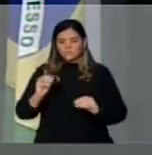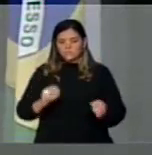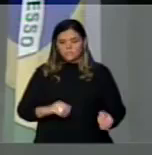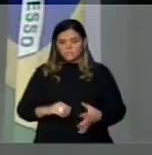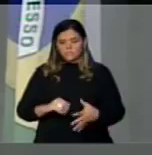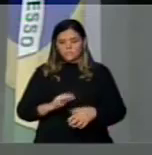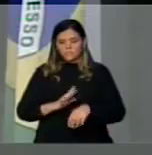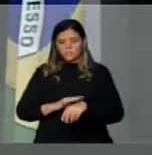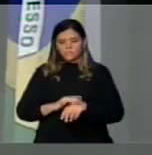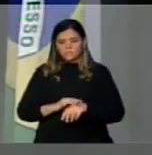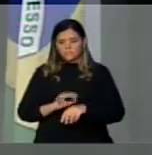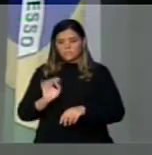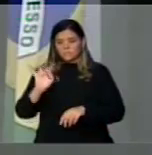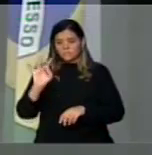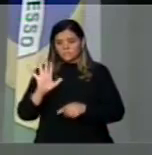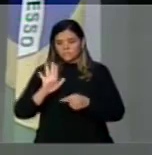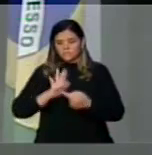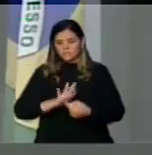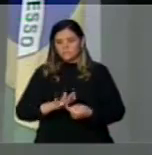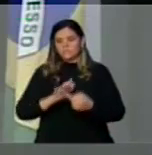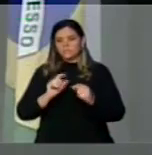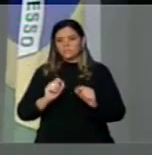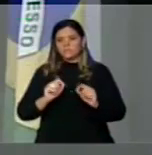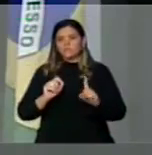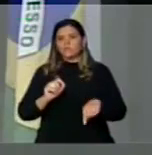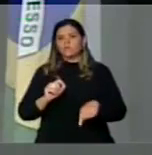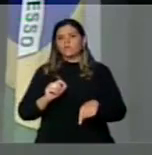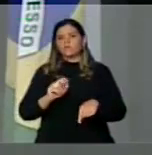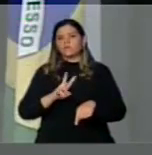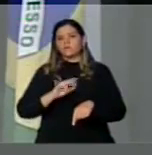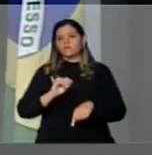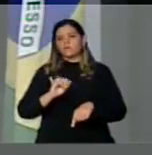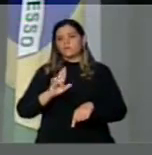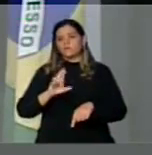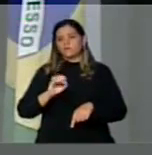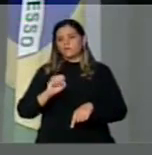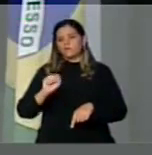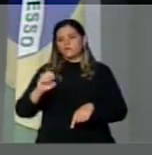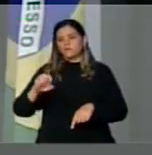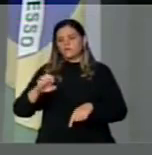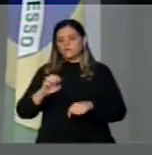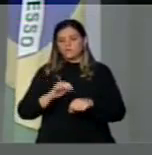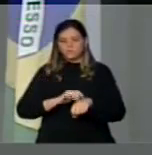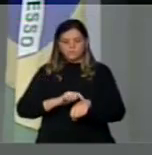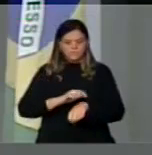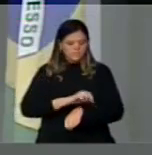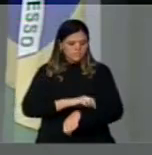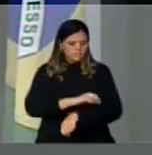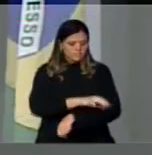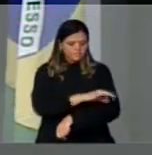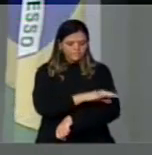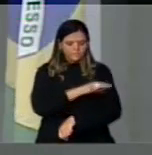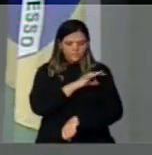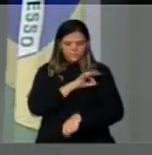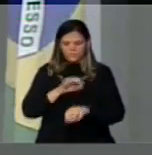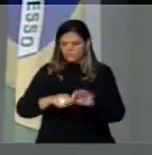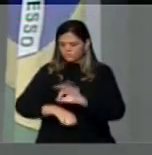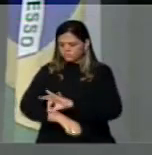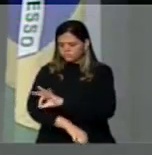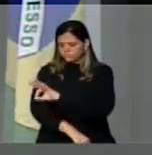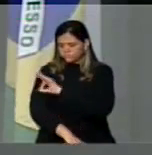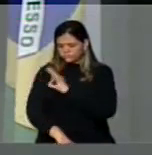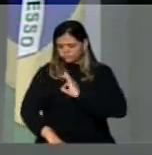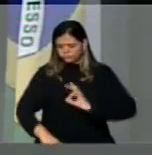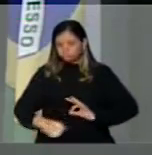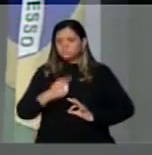Ela simplesmente foi apresentada como uma virose de manchas vermelhas inocente, que somente as